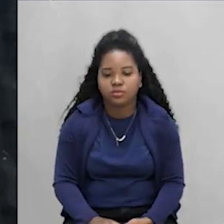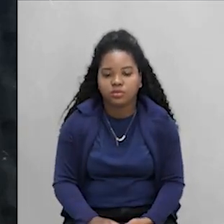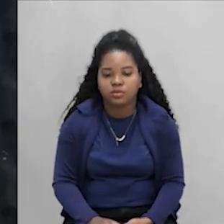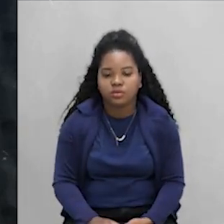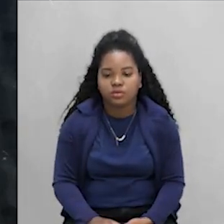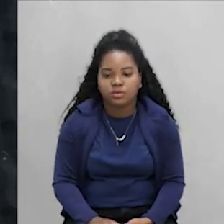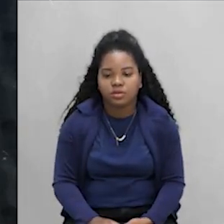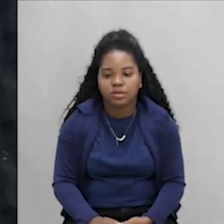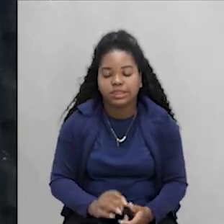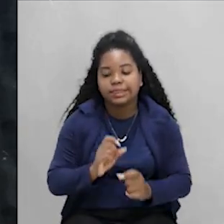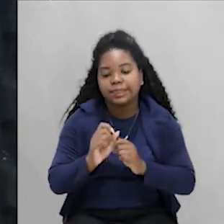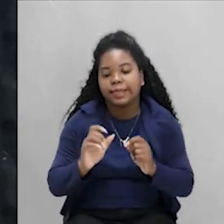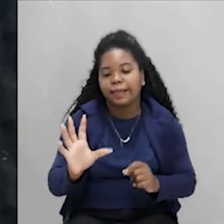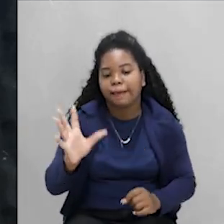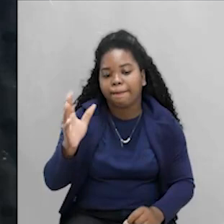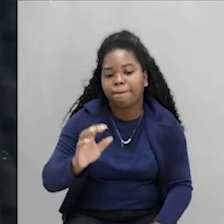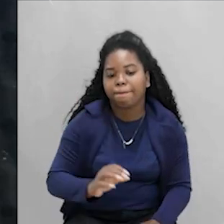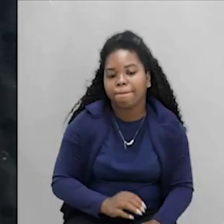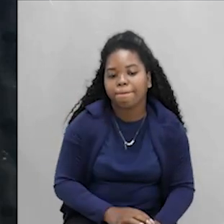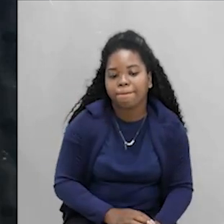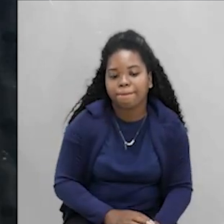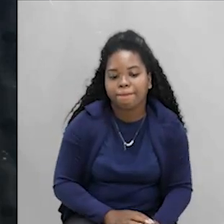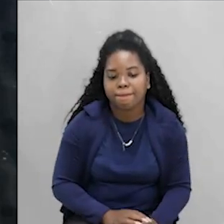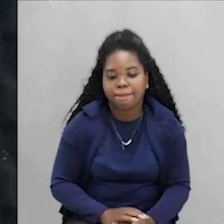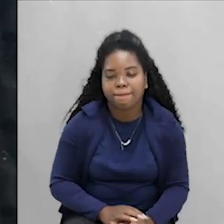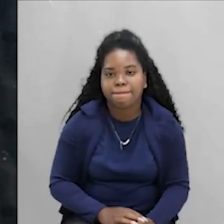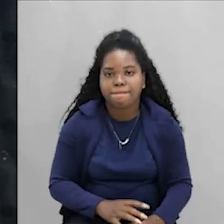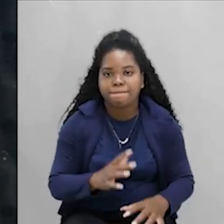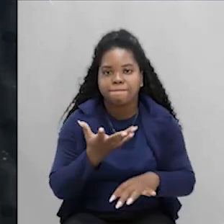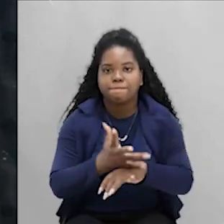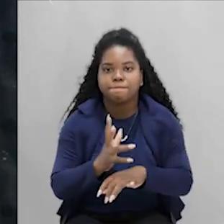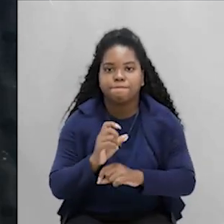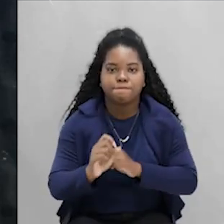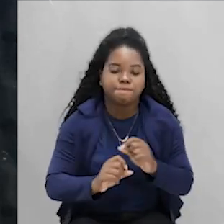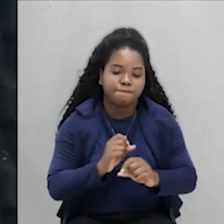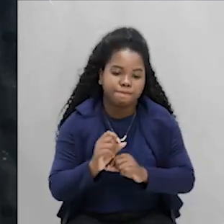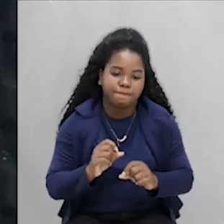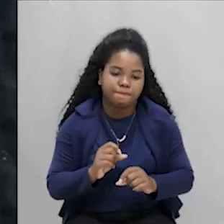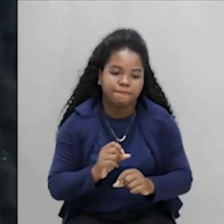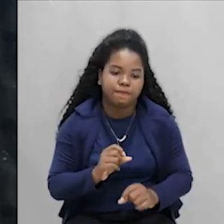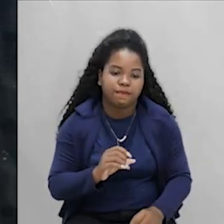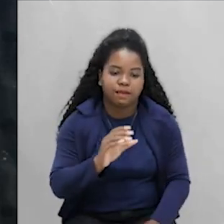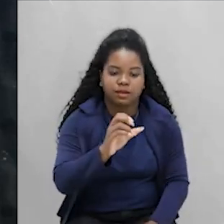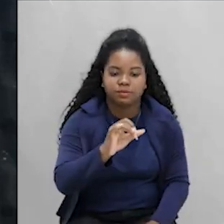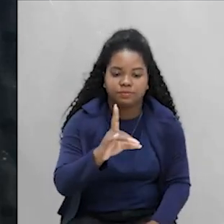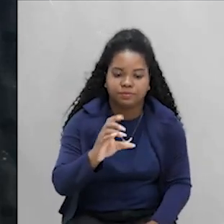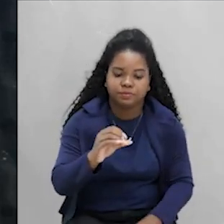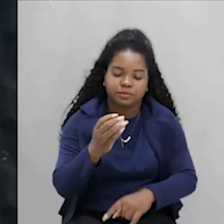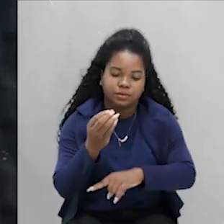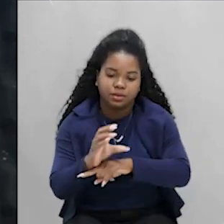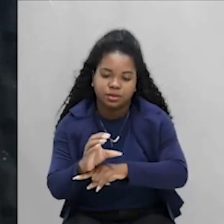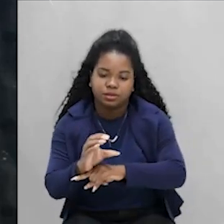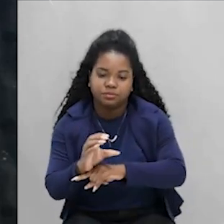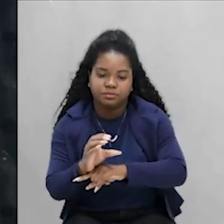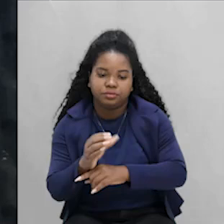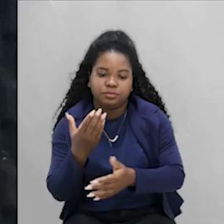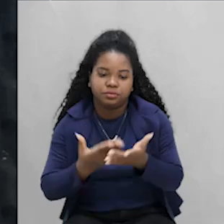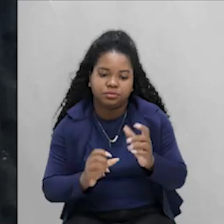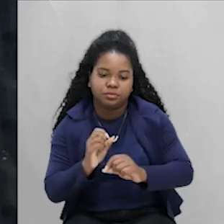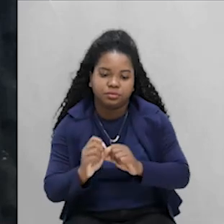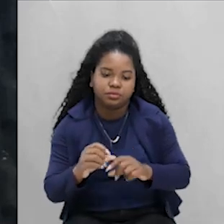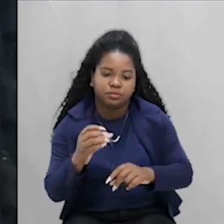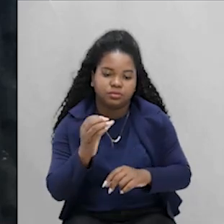o que vai acontecer na prática na prática o ácido carboxílico ele vai perder o grupo